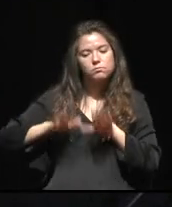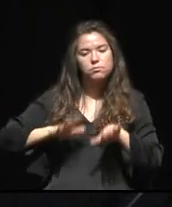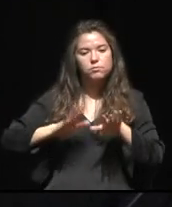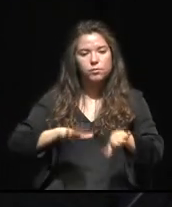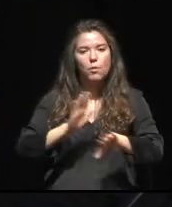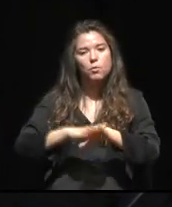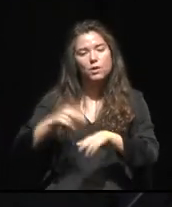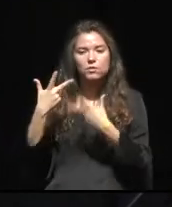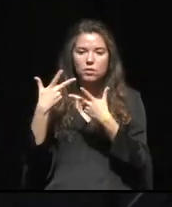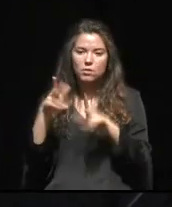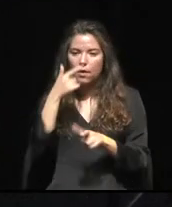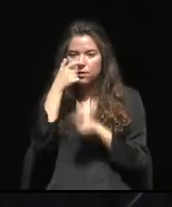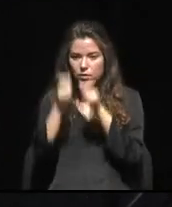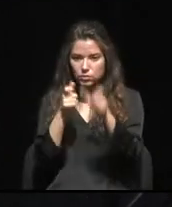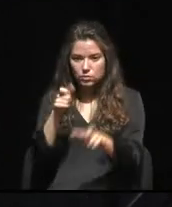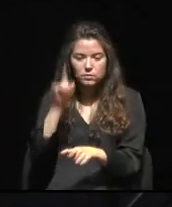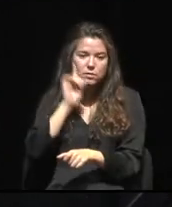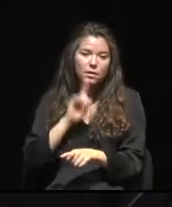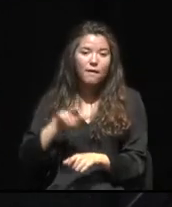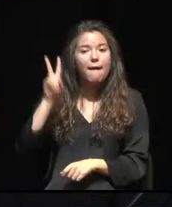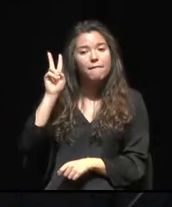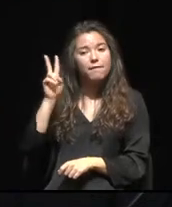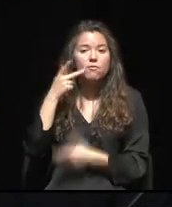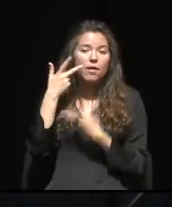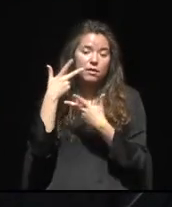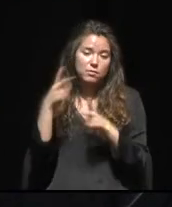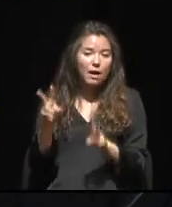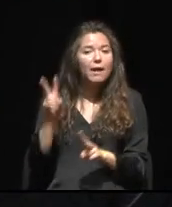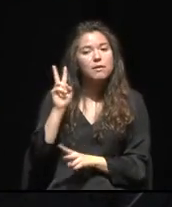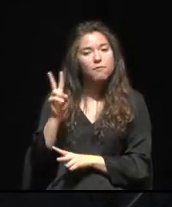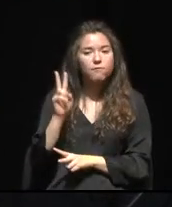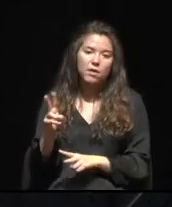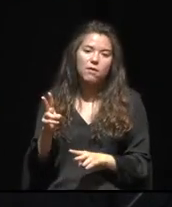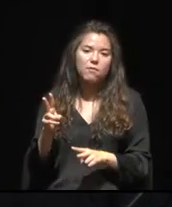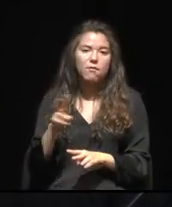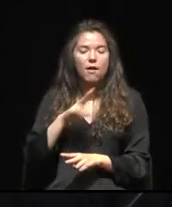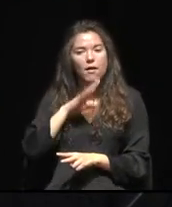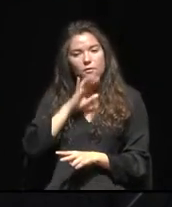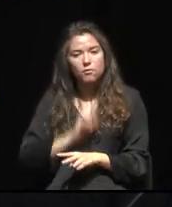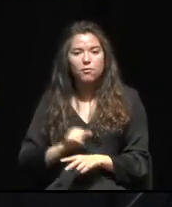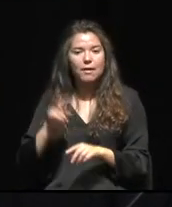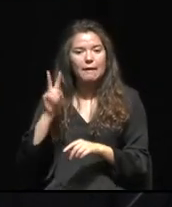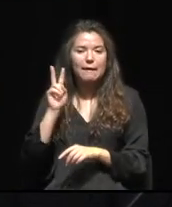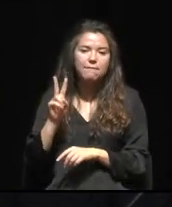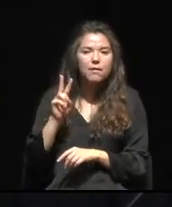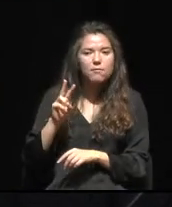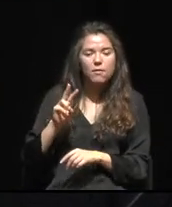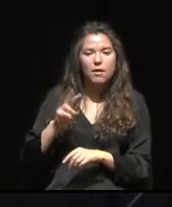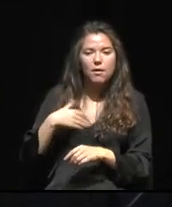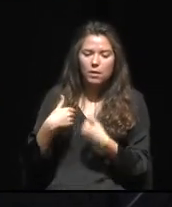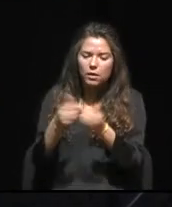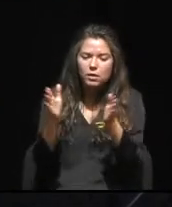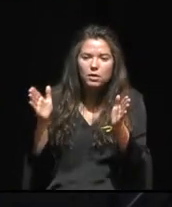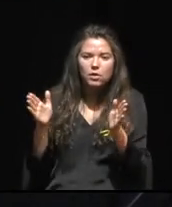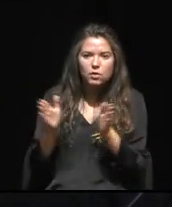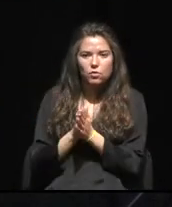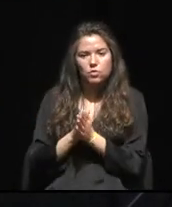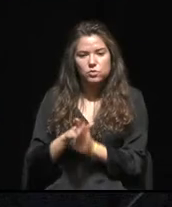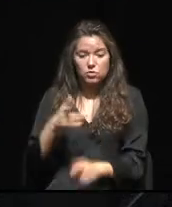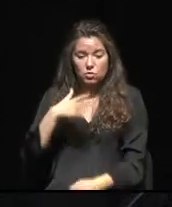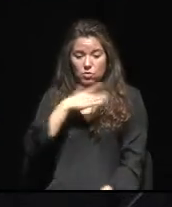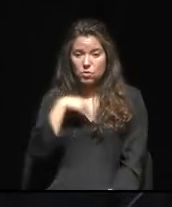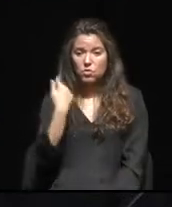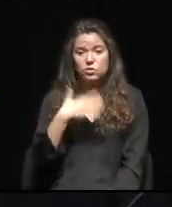mulheres viva a igualdade viva a liberdade viva A fraternidade três pilares essenciais para que todos queremos que é a nossa